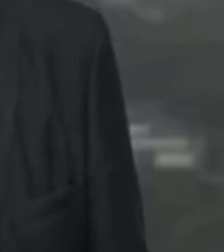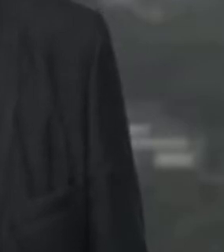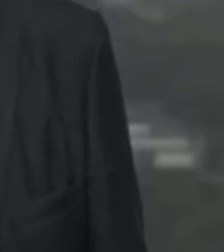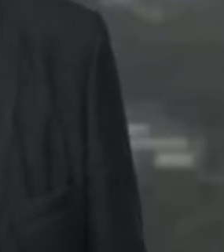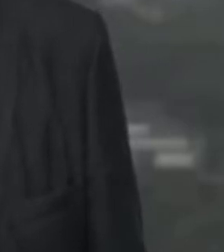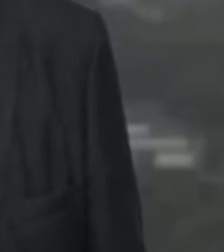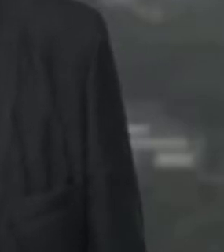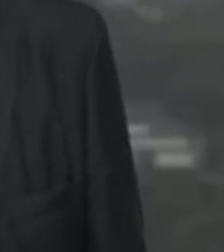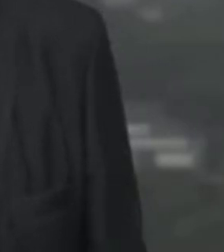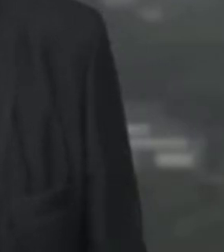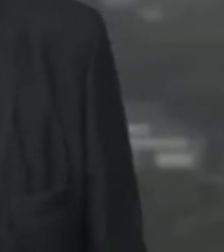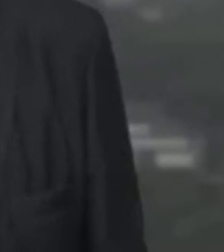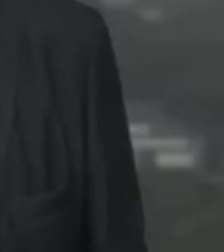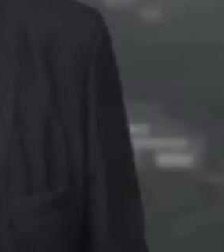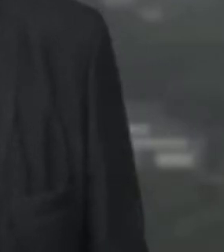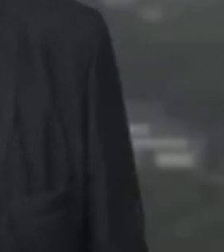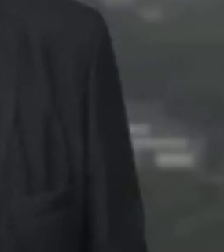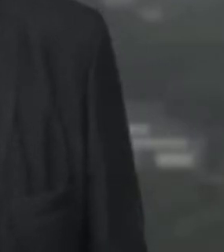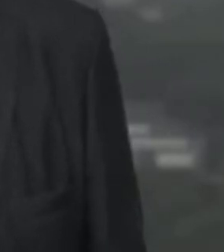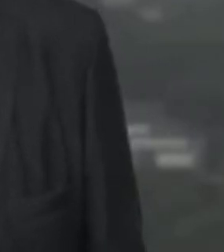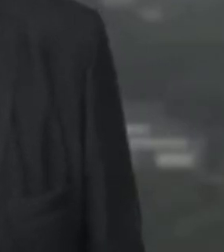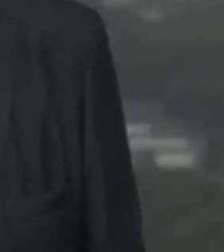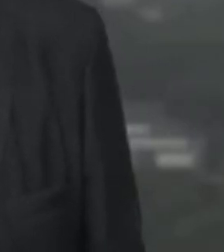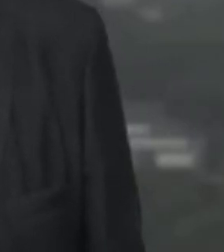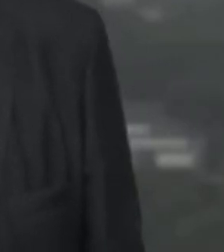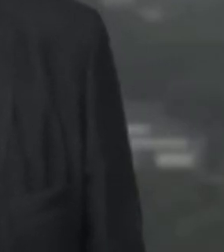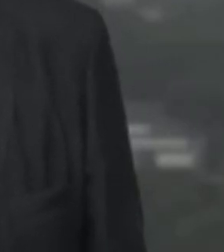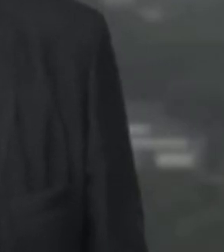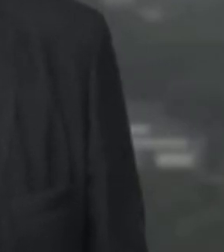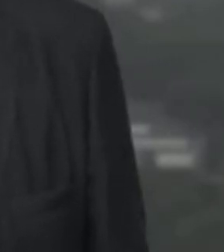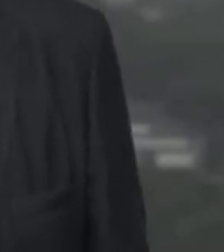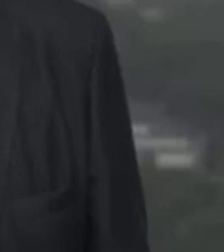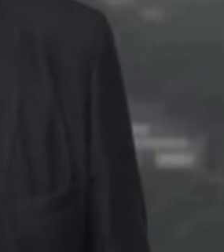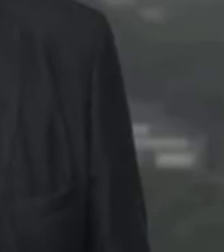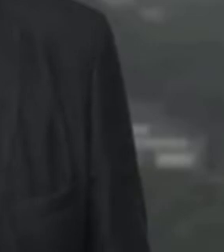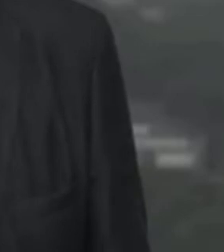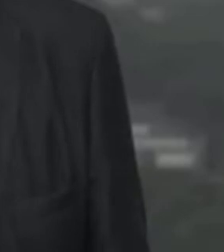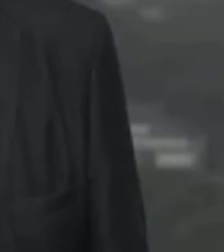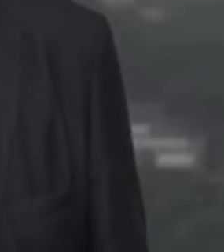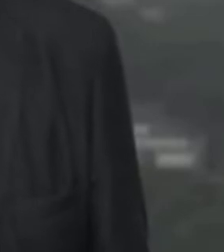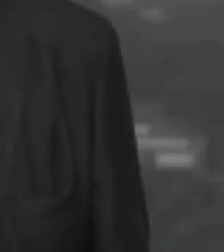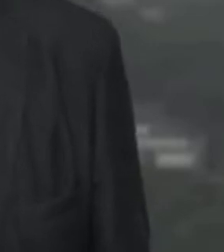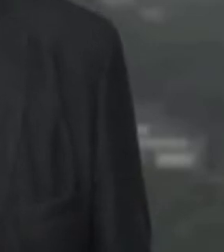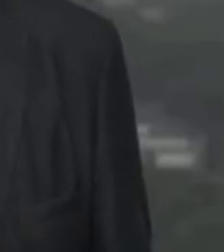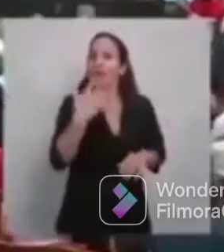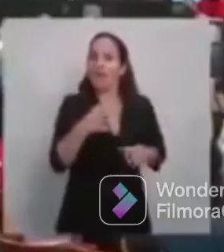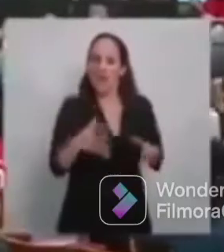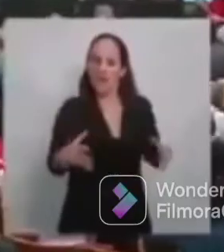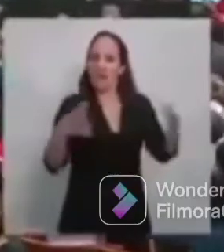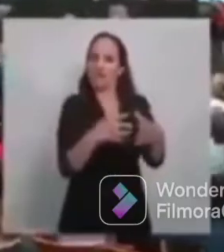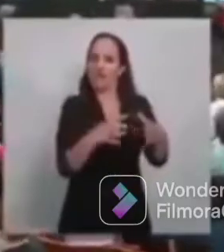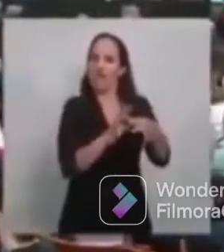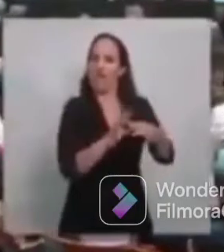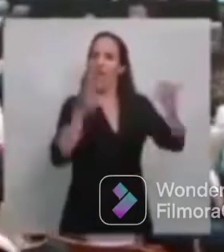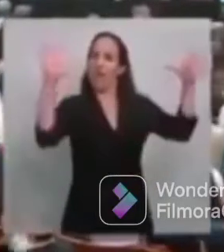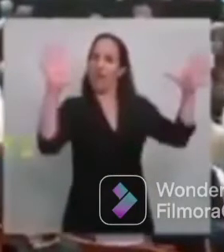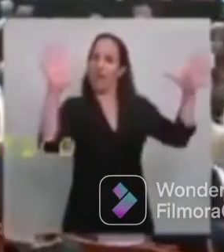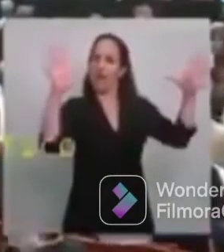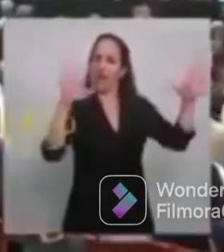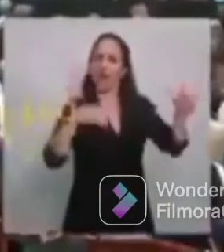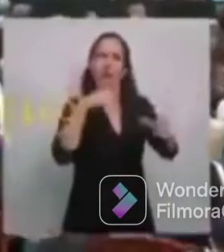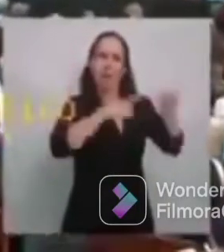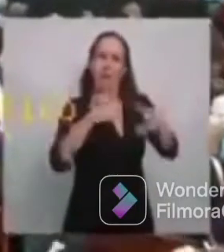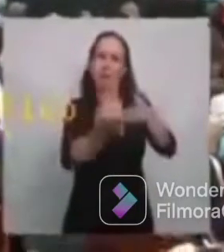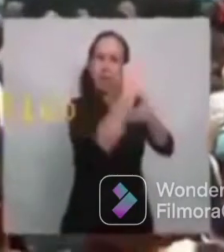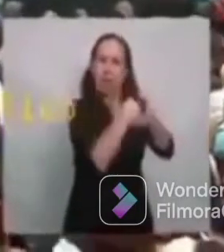a seus discípulos: eu não tenho cara de demônio, mas quero que me respeitem como se eu fosse. E ser